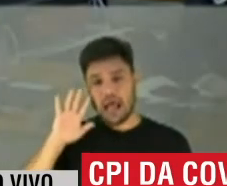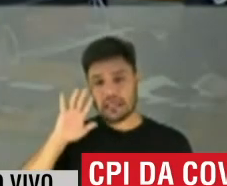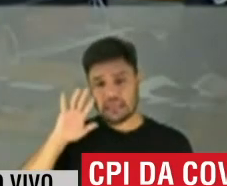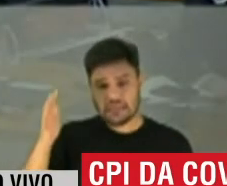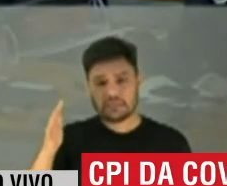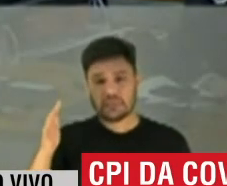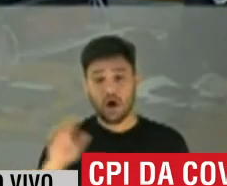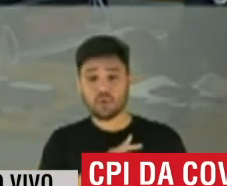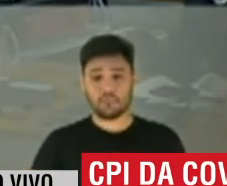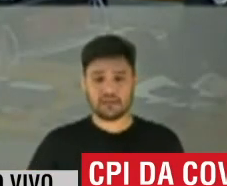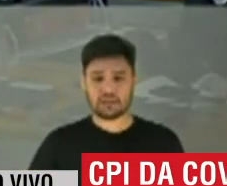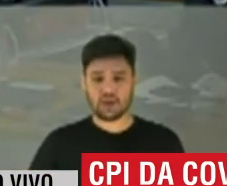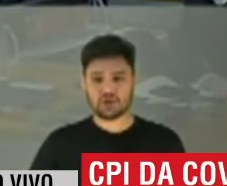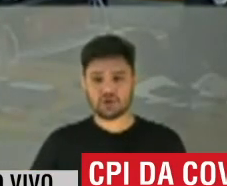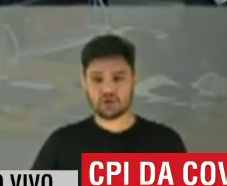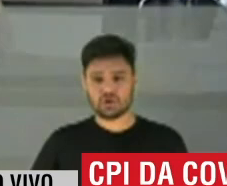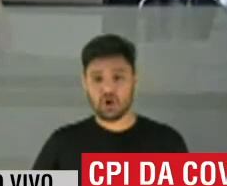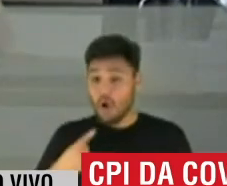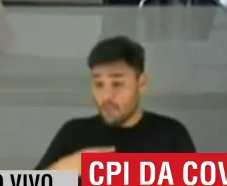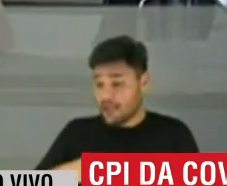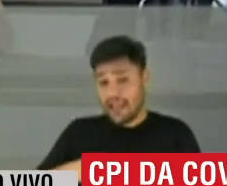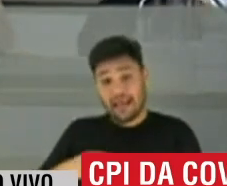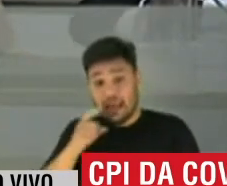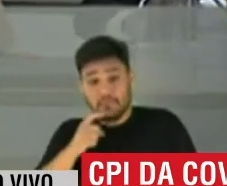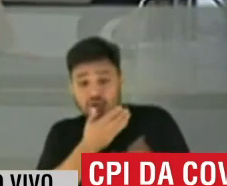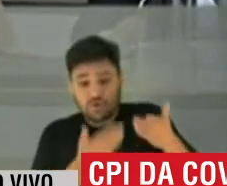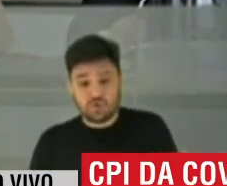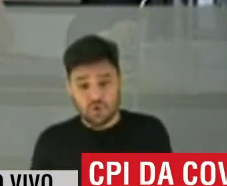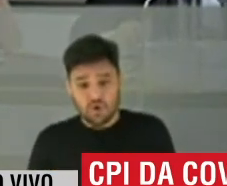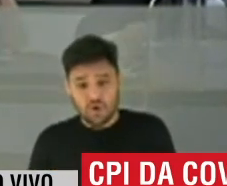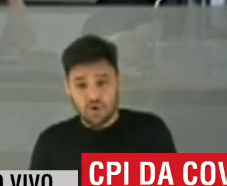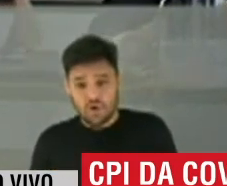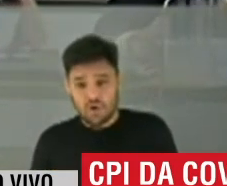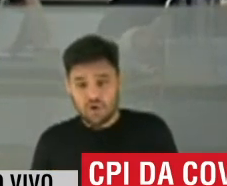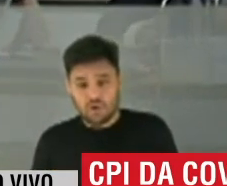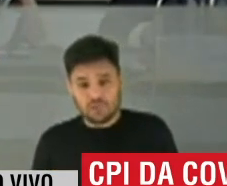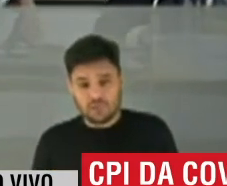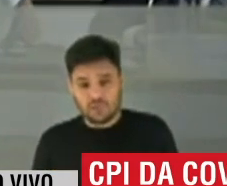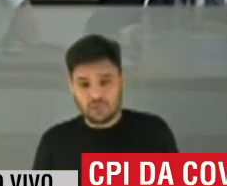A decisão do presidente foi uma decisão em função do pejúrio, da mentira. Senhor presidente,